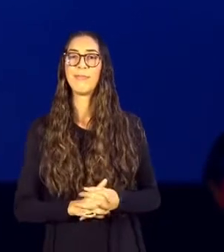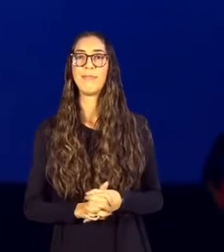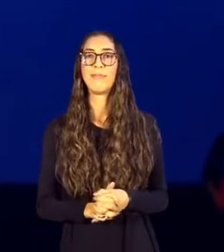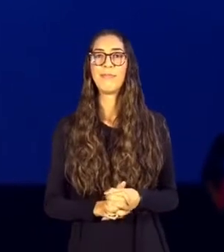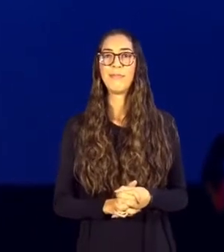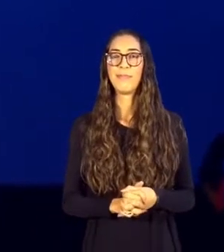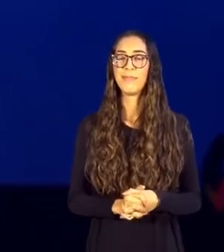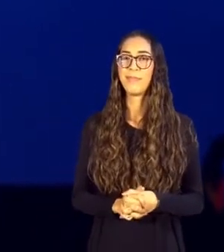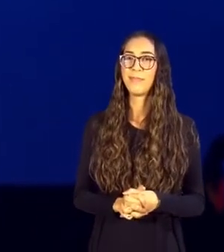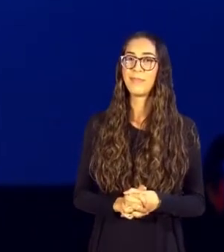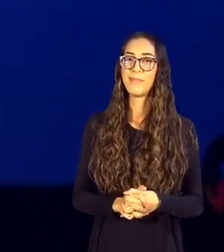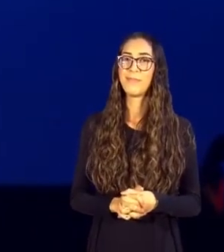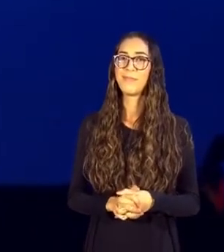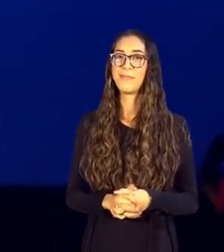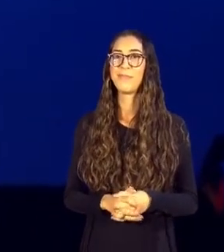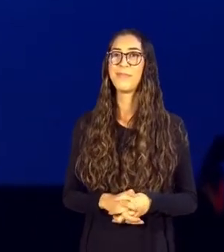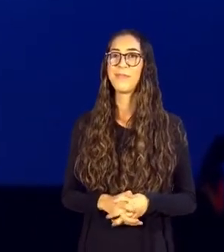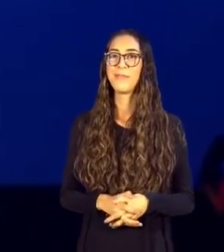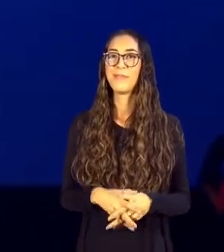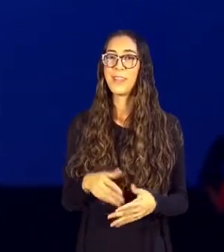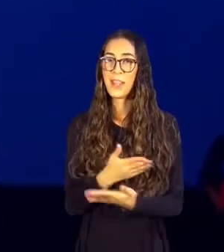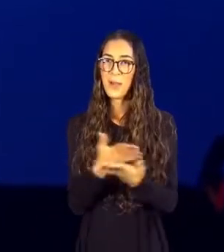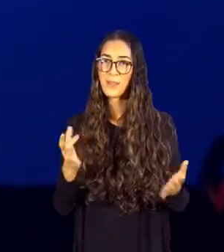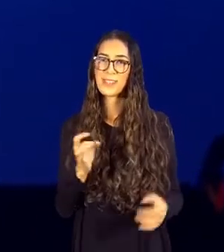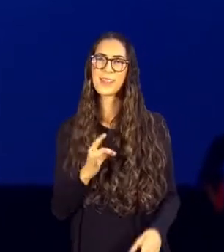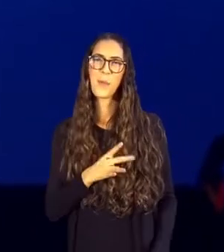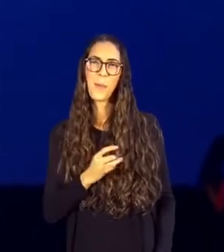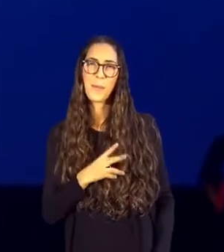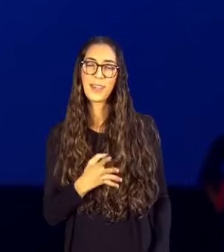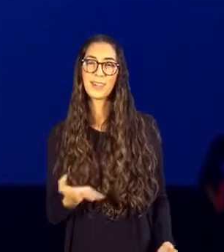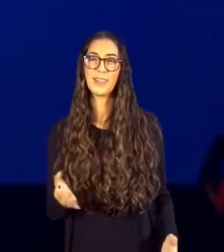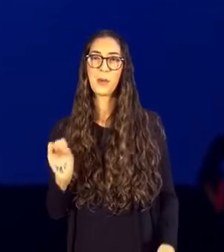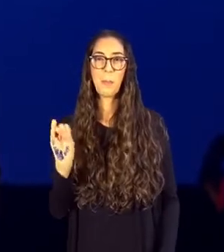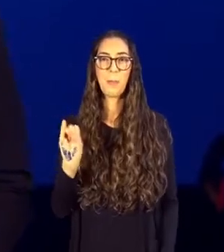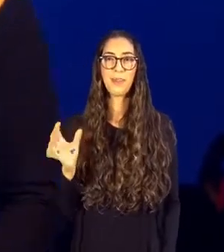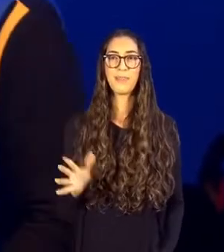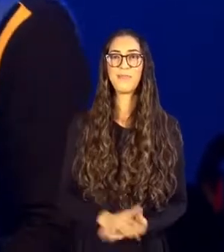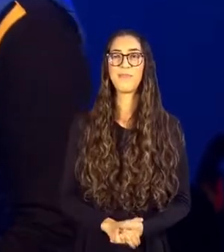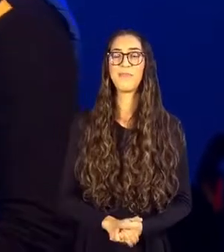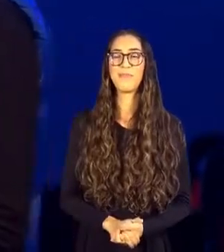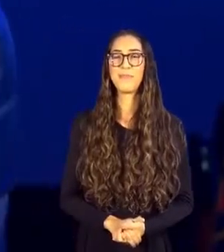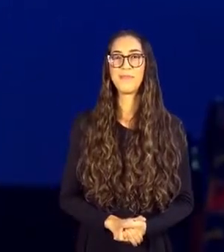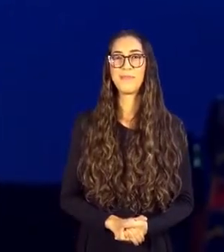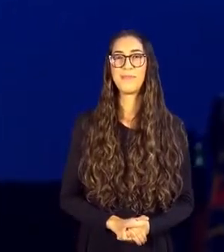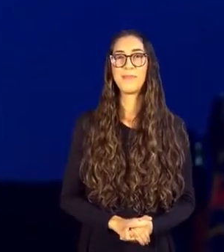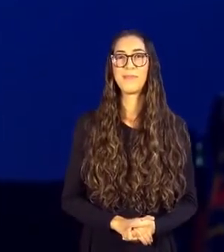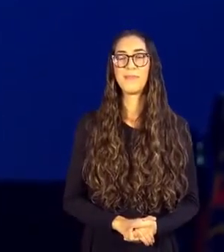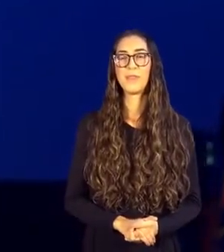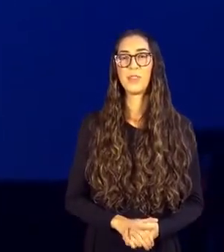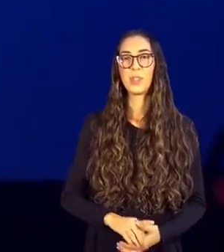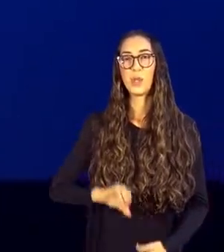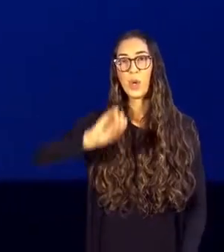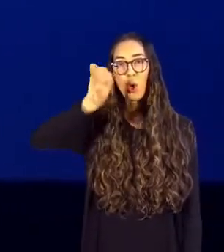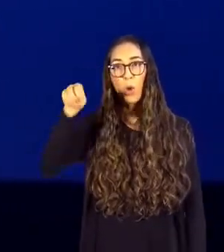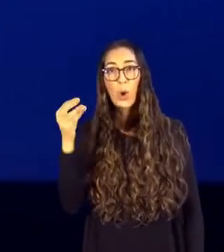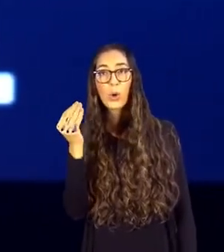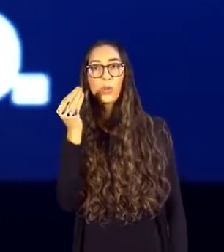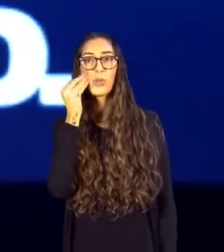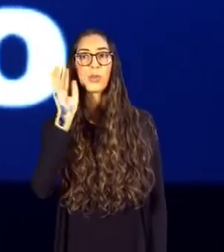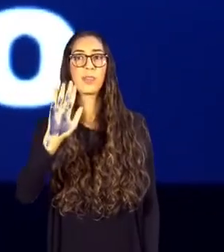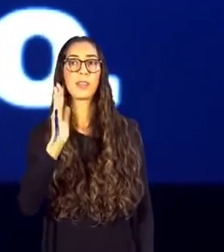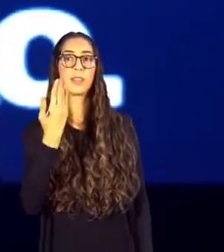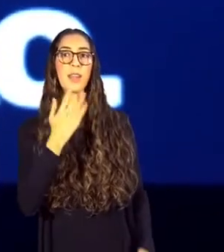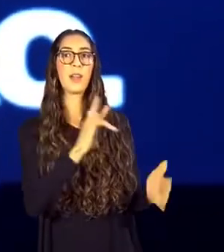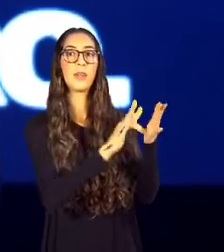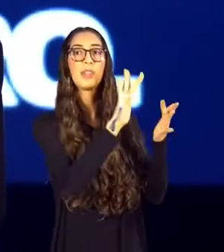o coronavírus? Está com medo, irmão? Se você responder, você não pega. Judas traiu Jesus por 30 moedas de